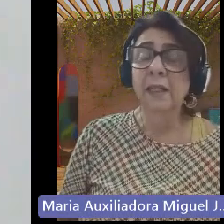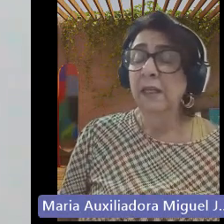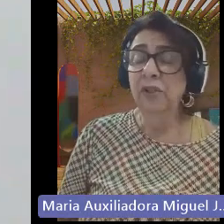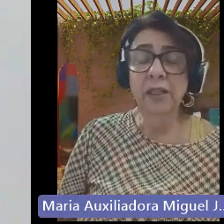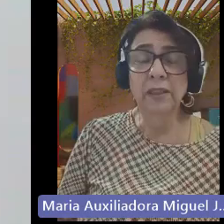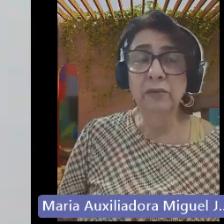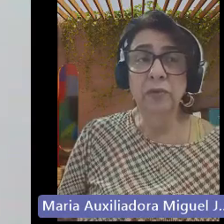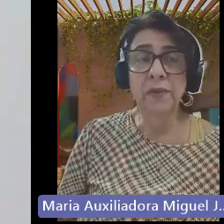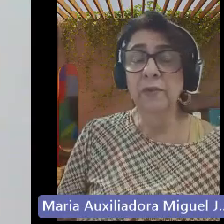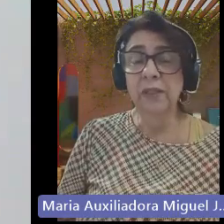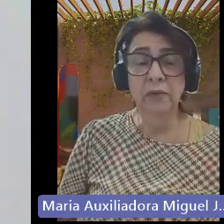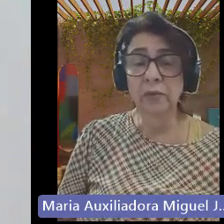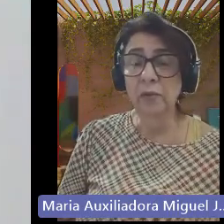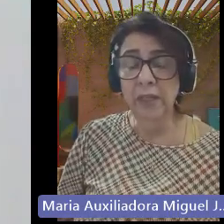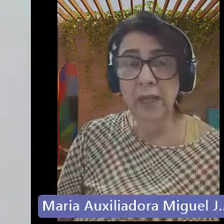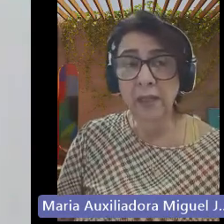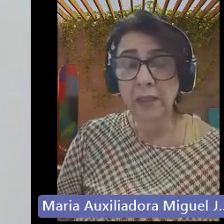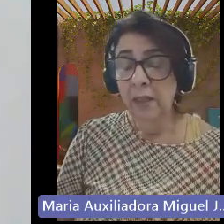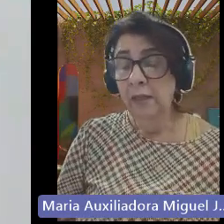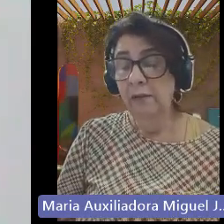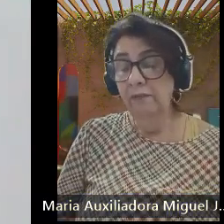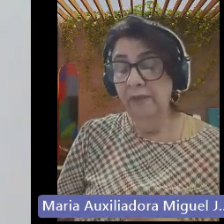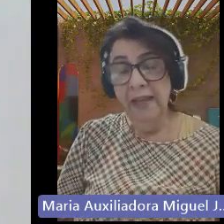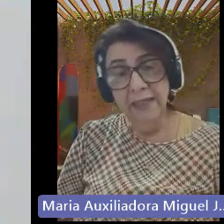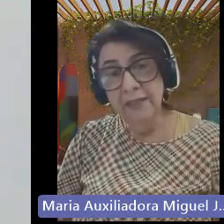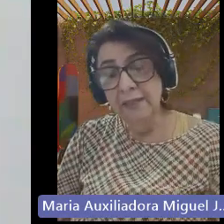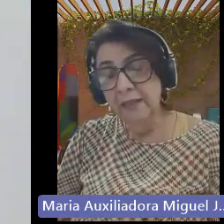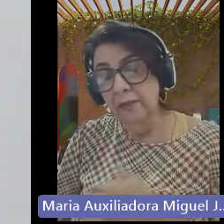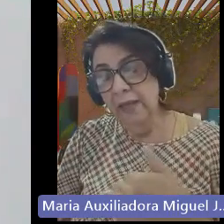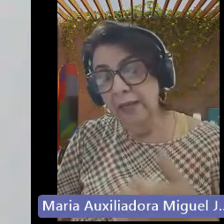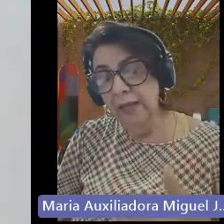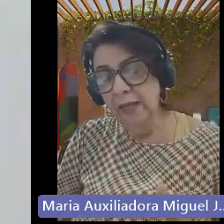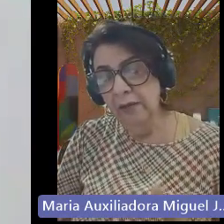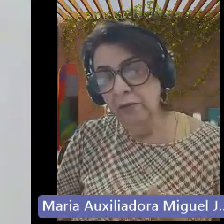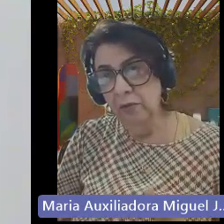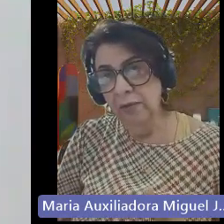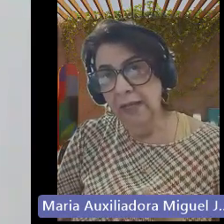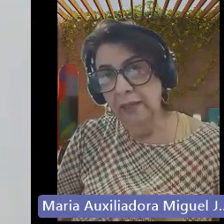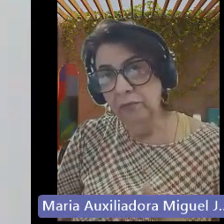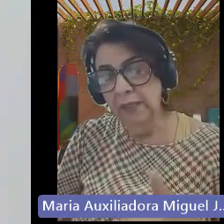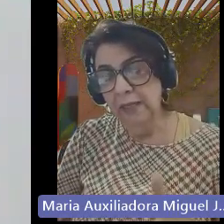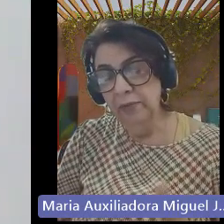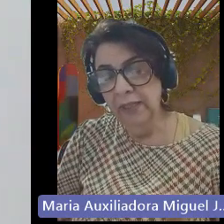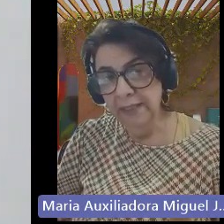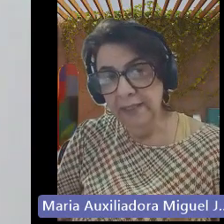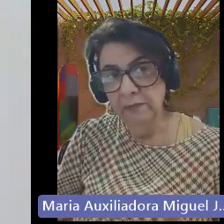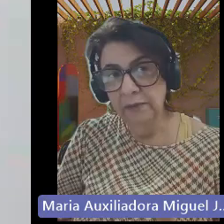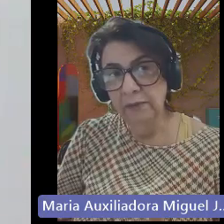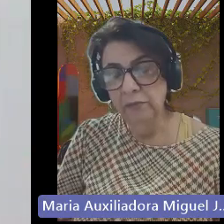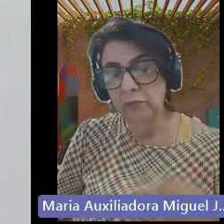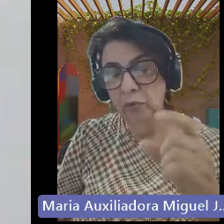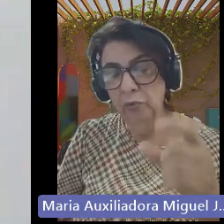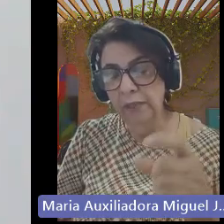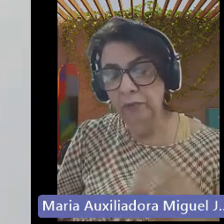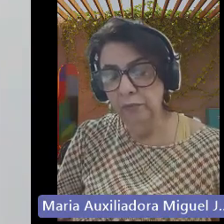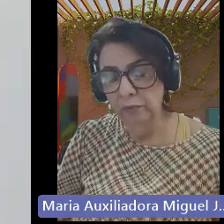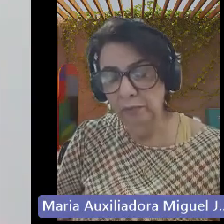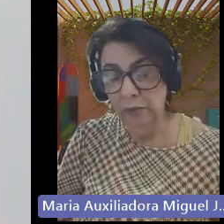análise, chegando à conclusão que está tudo ok, então é colocado uma alteração, né,